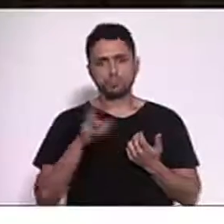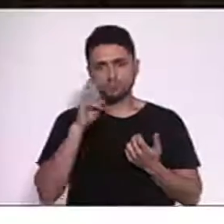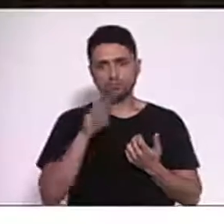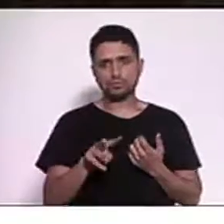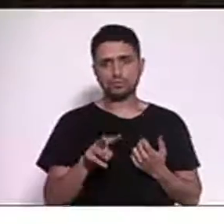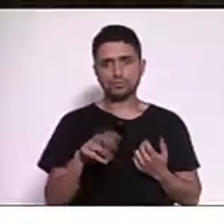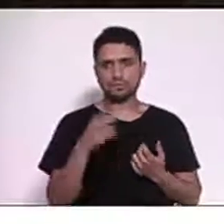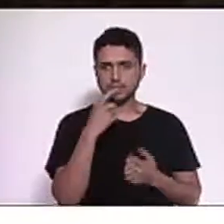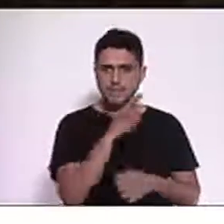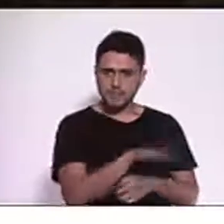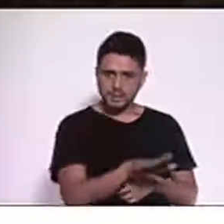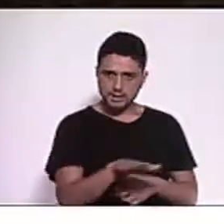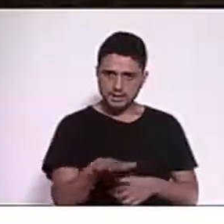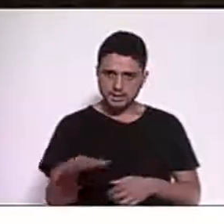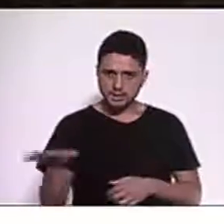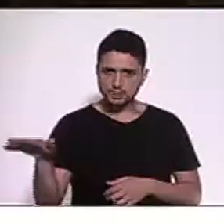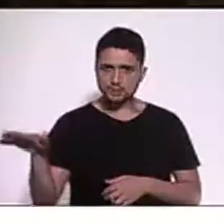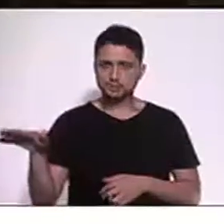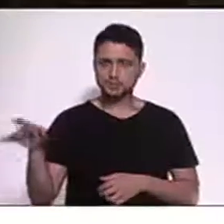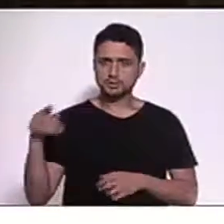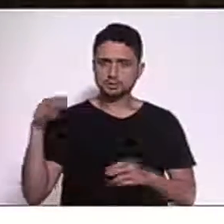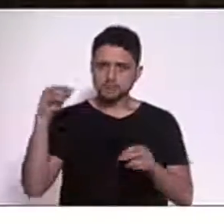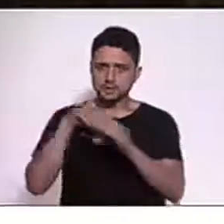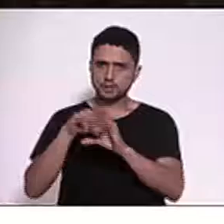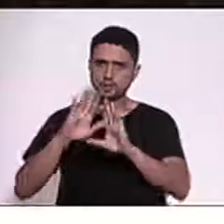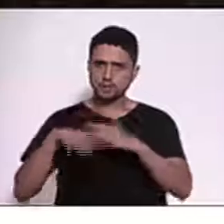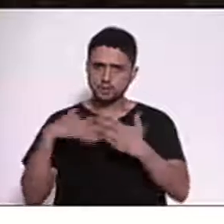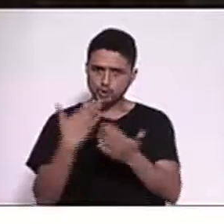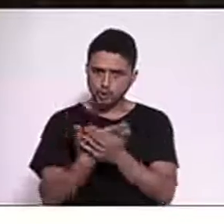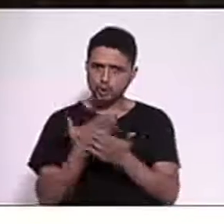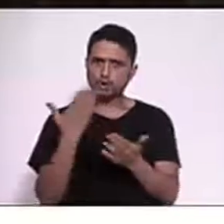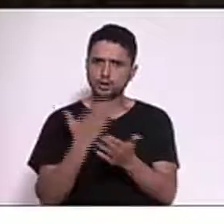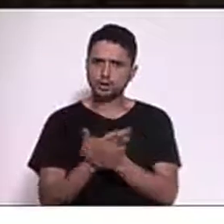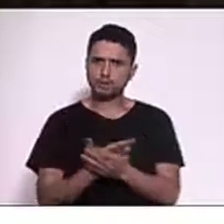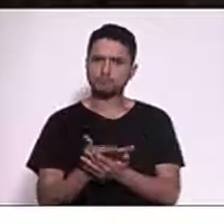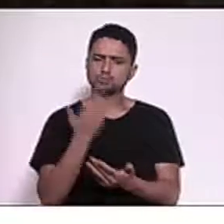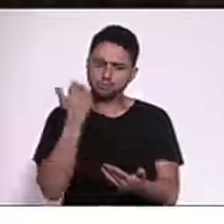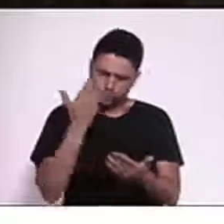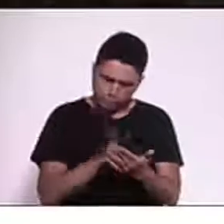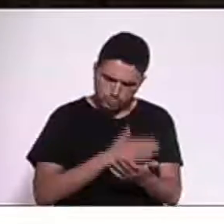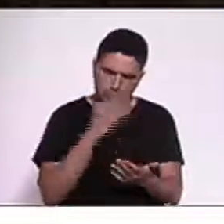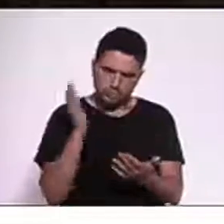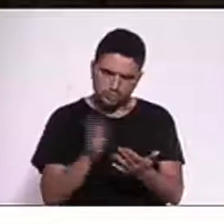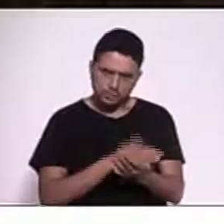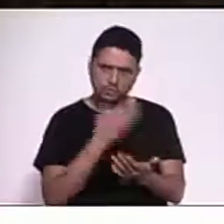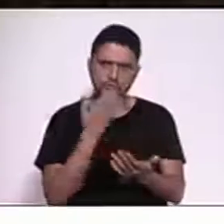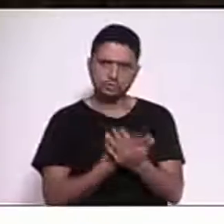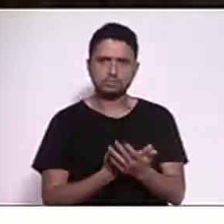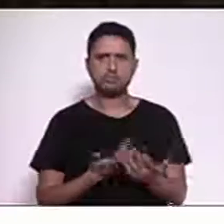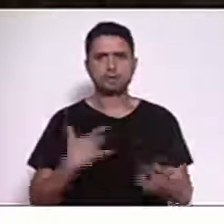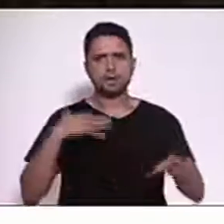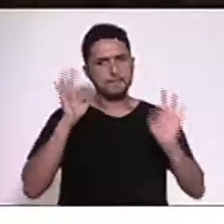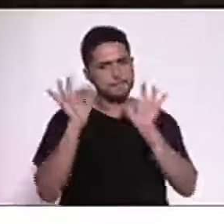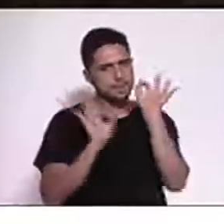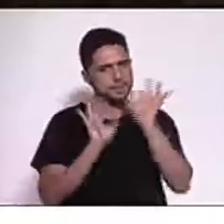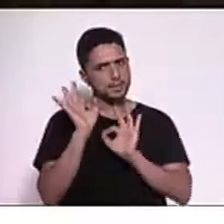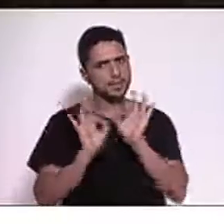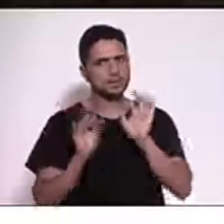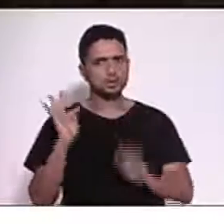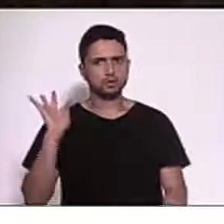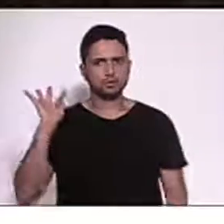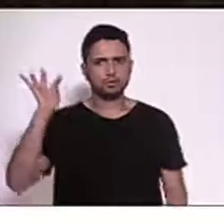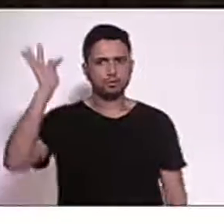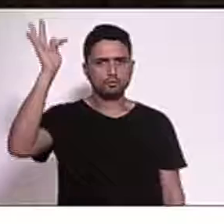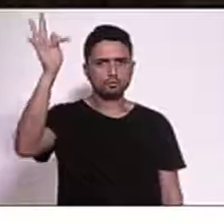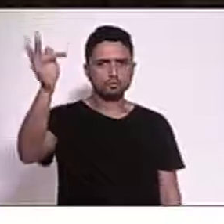nossas crianças nas escolas estudando, se preparando para o